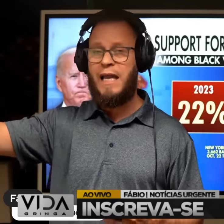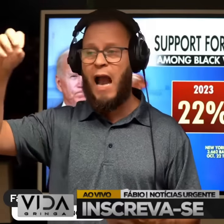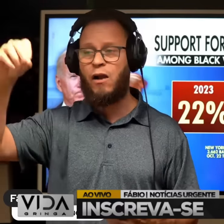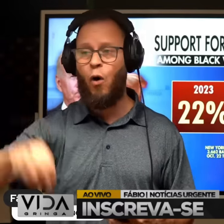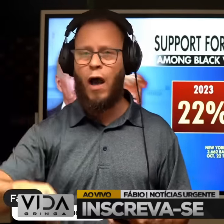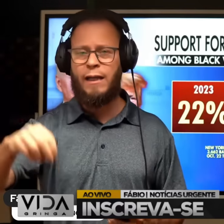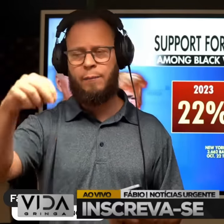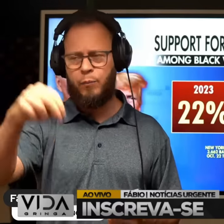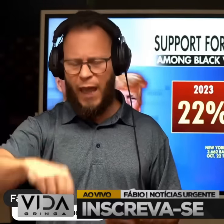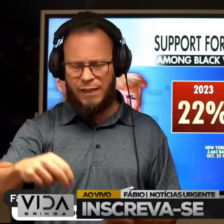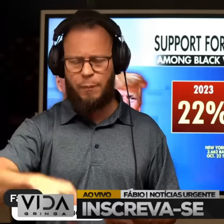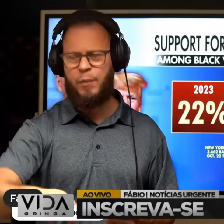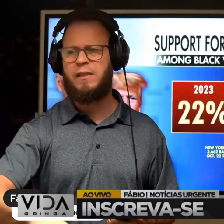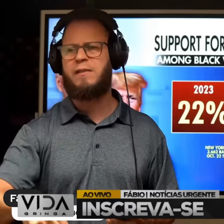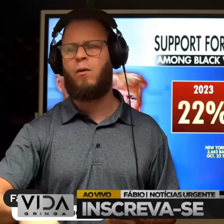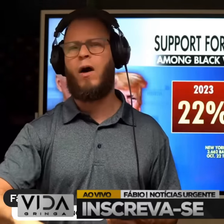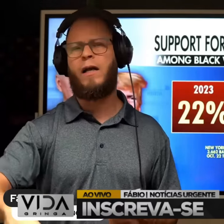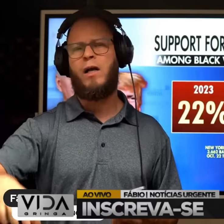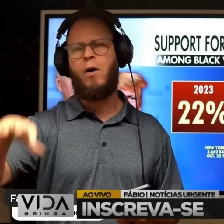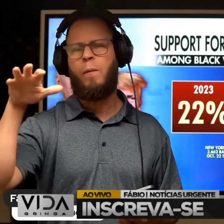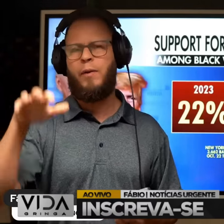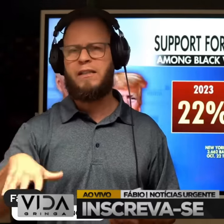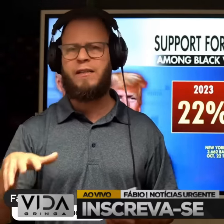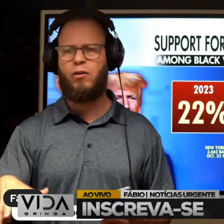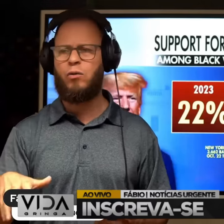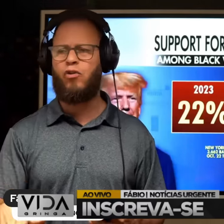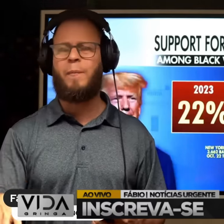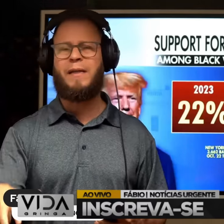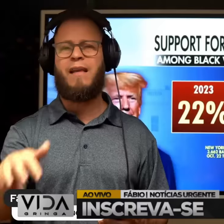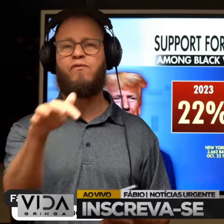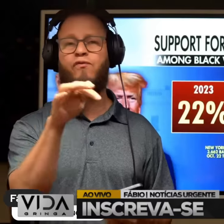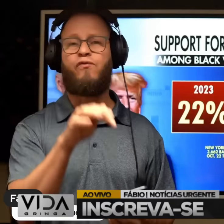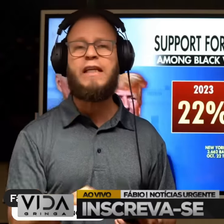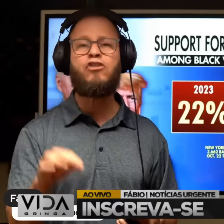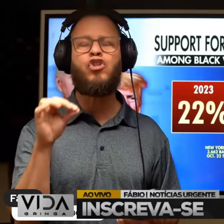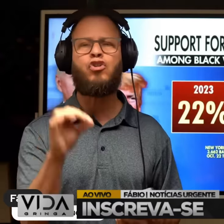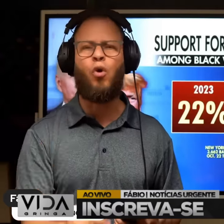E agora, nessa pesquisa agora, o presidente Donald Trump ele tem